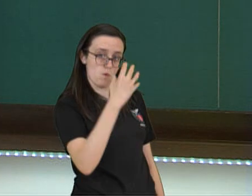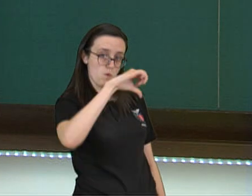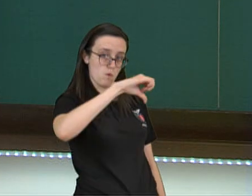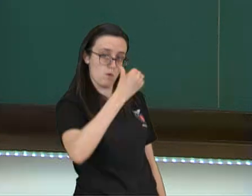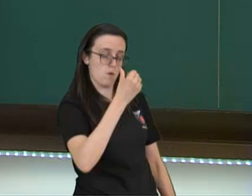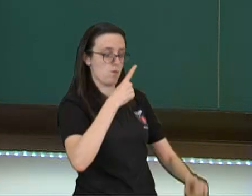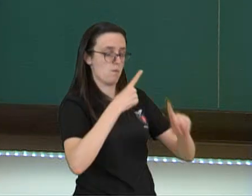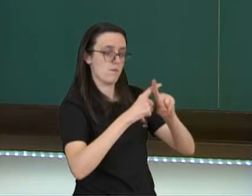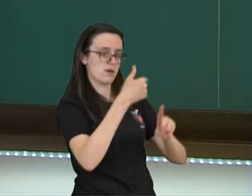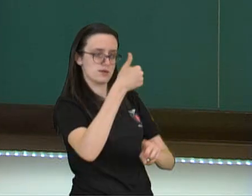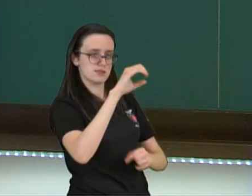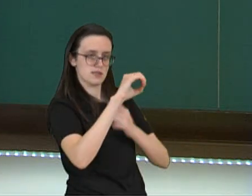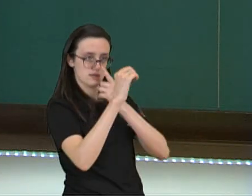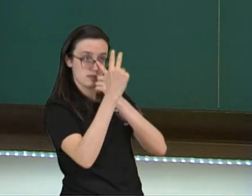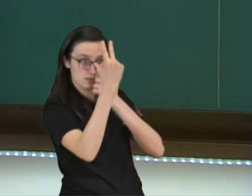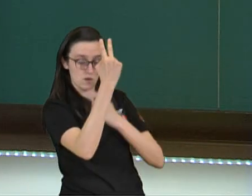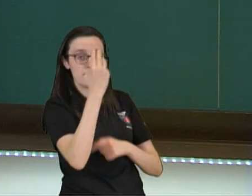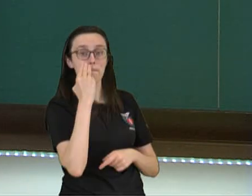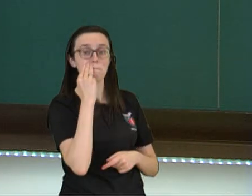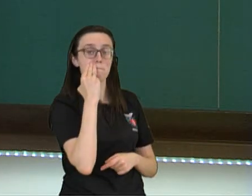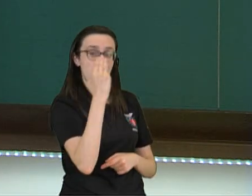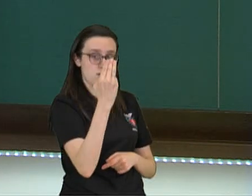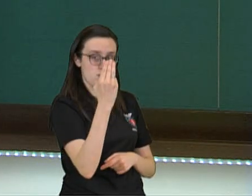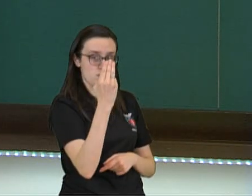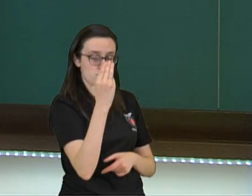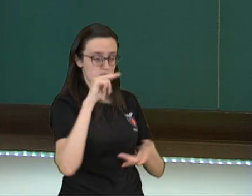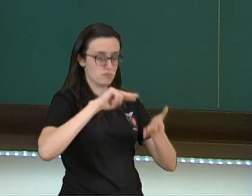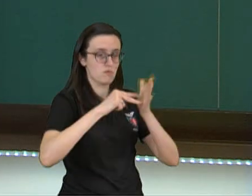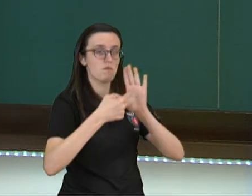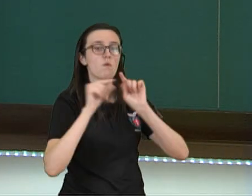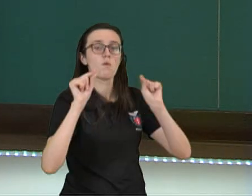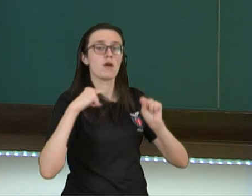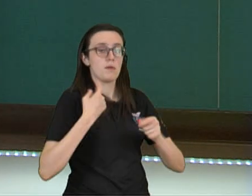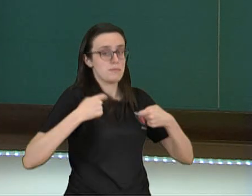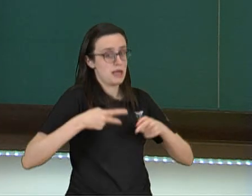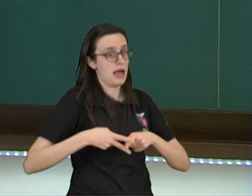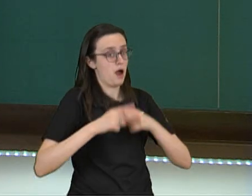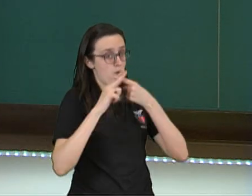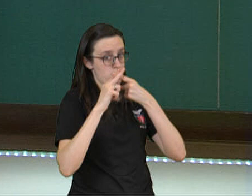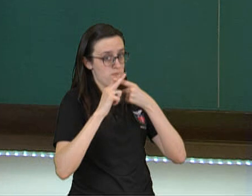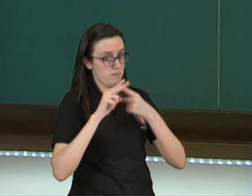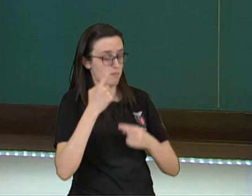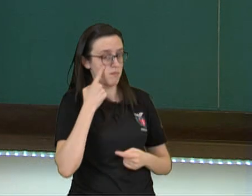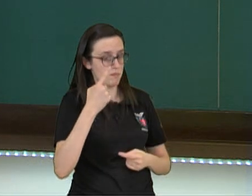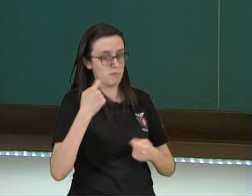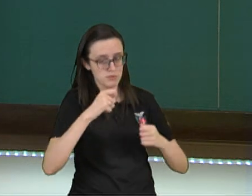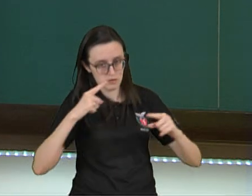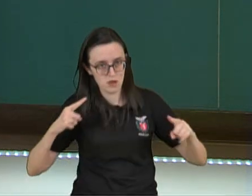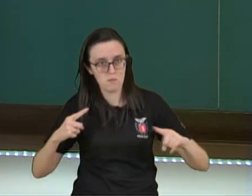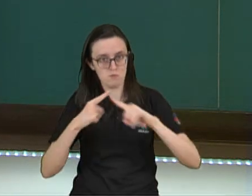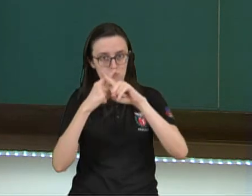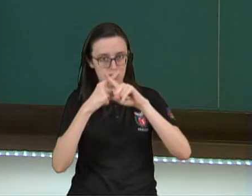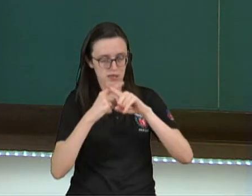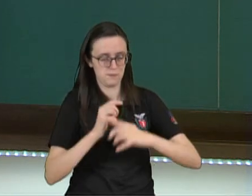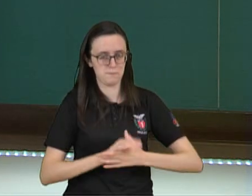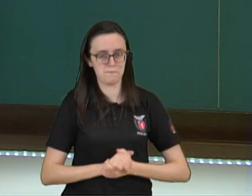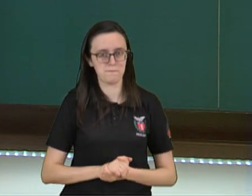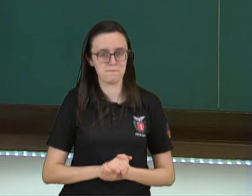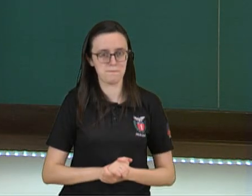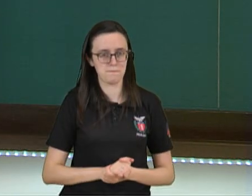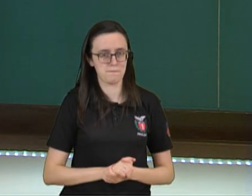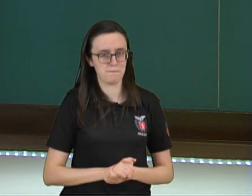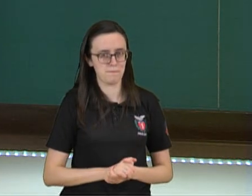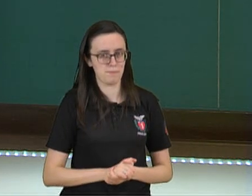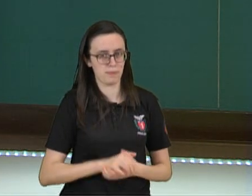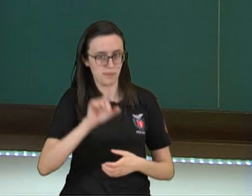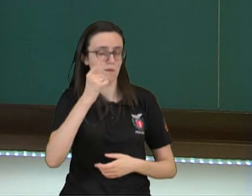1,496 vezes 10 a 2 milhões. Então nós vamos precisar arrumar esse negócio, multiplicar ali, tá bom? Então